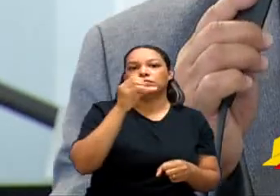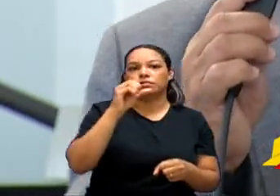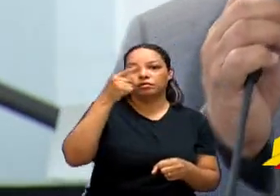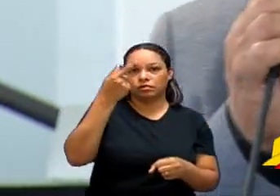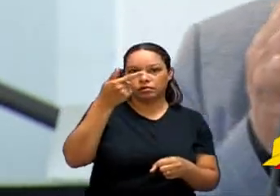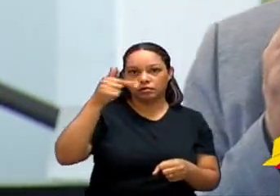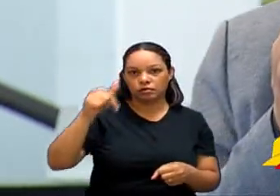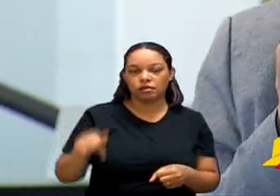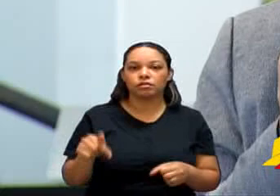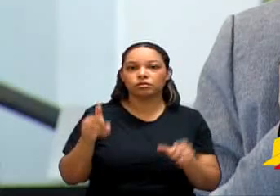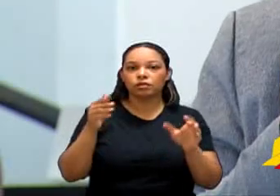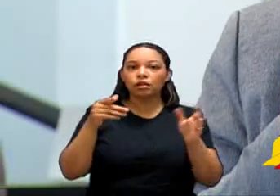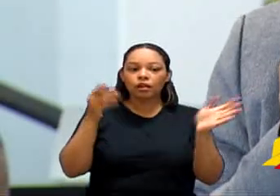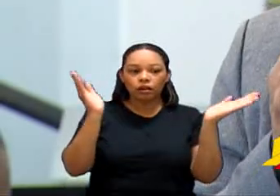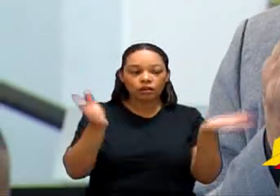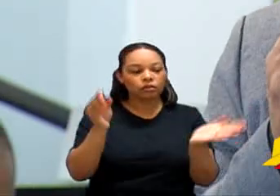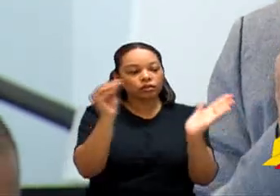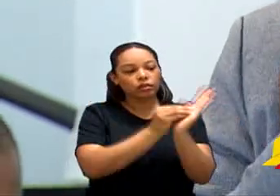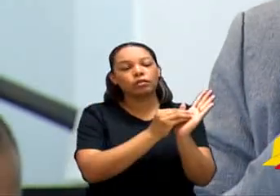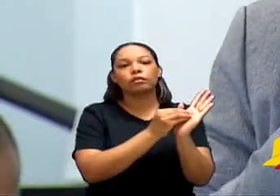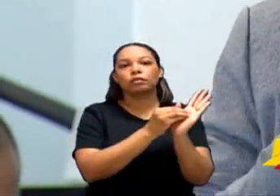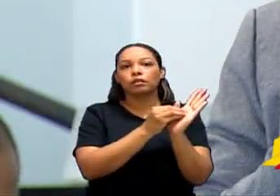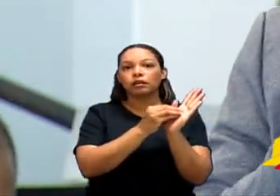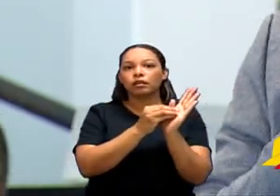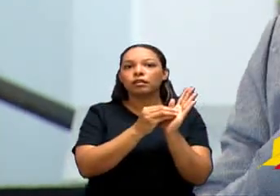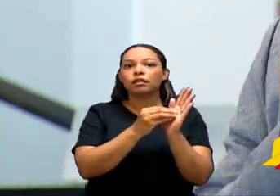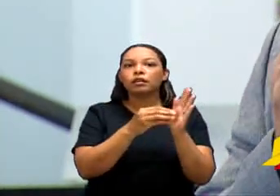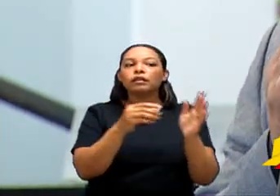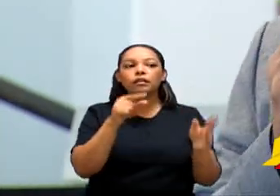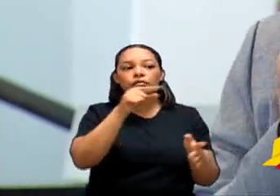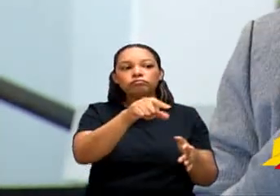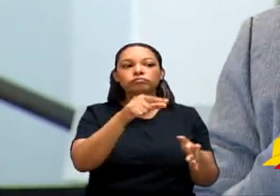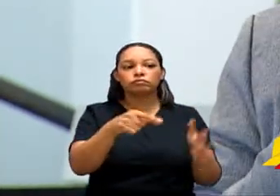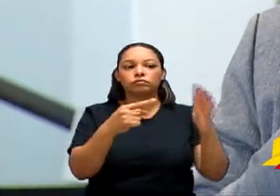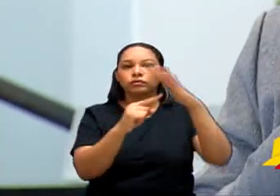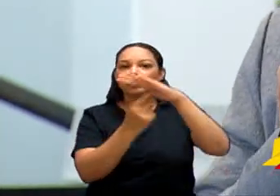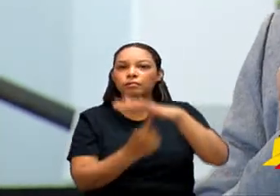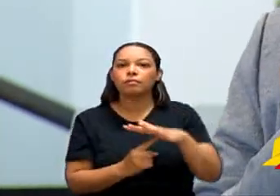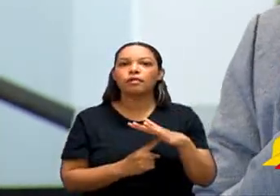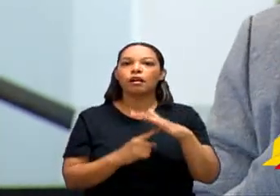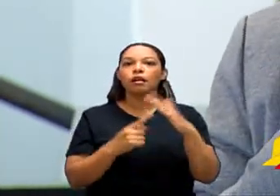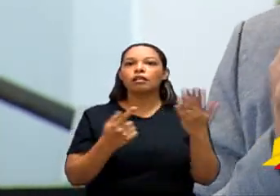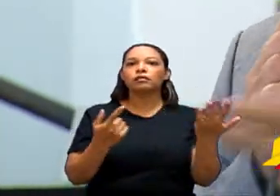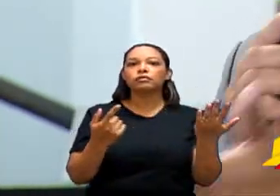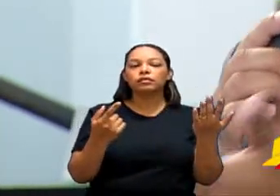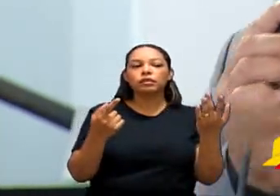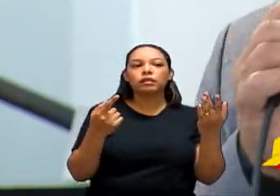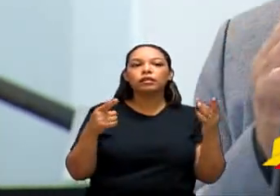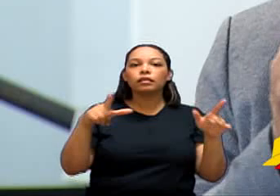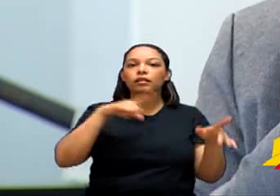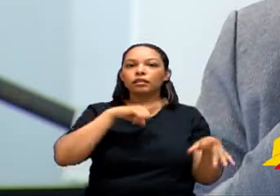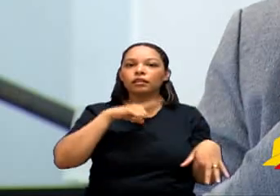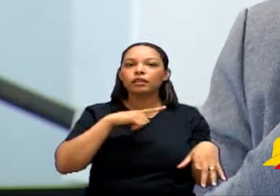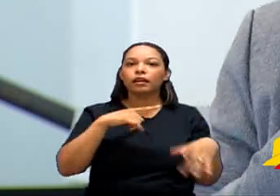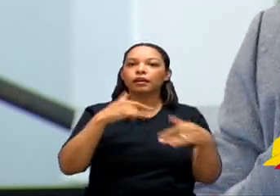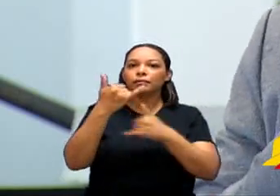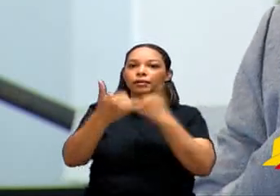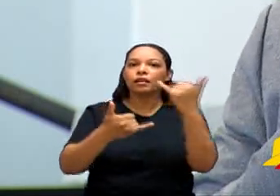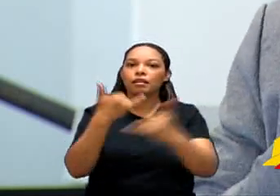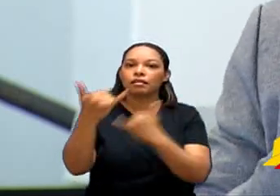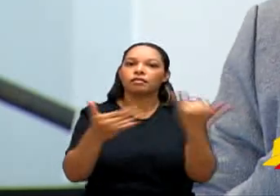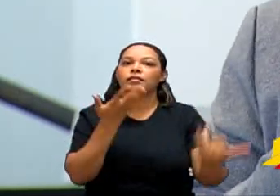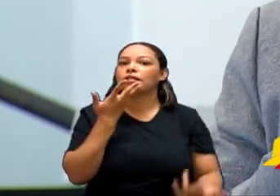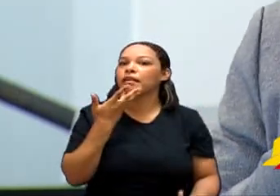um parque público municipal ou com uma APP, para que tenha ali uma tirolesa, um arvorismo, tenha lá brinquedos para criançada,